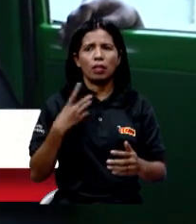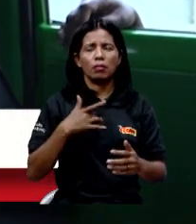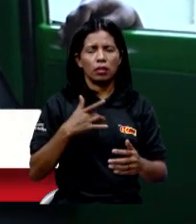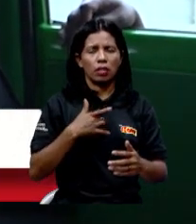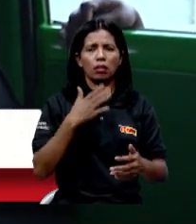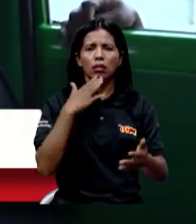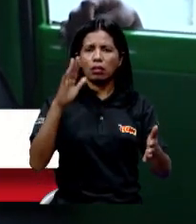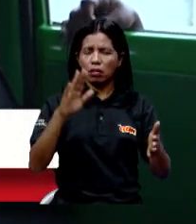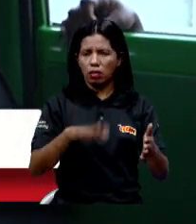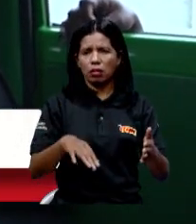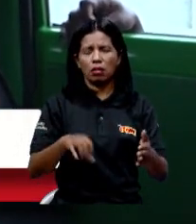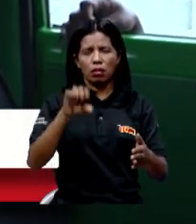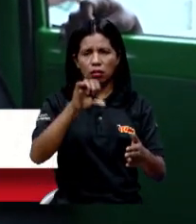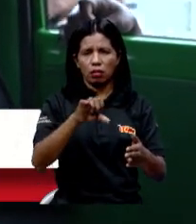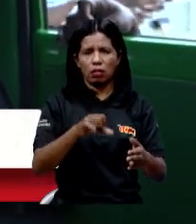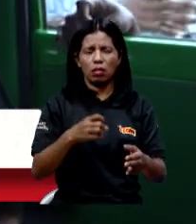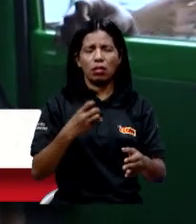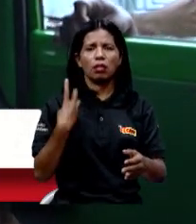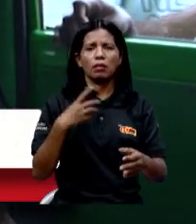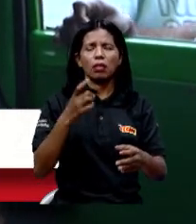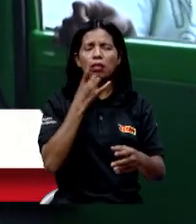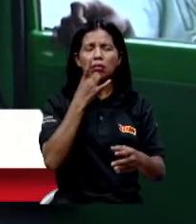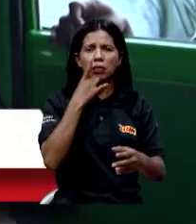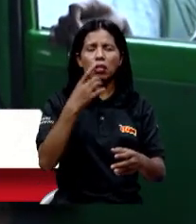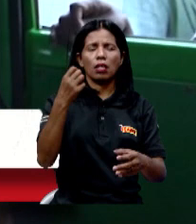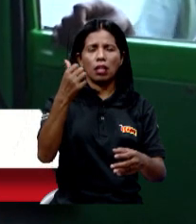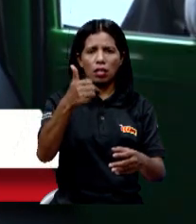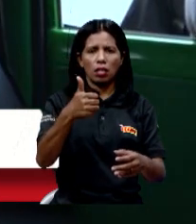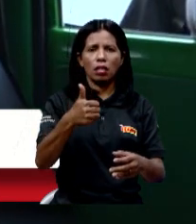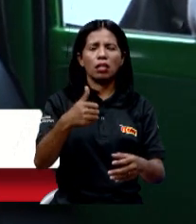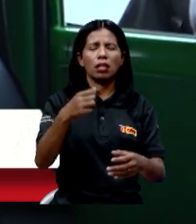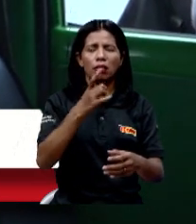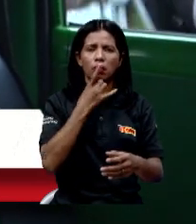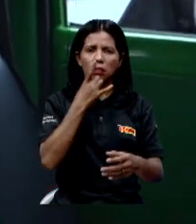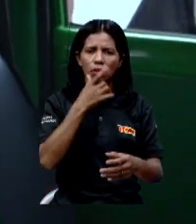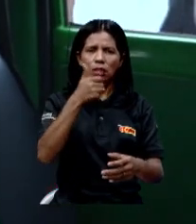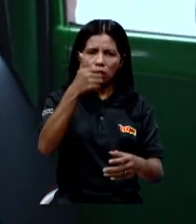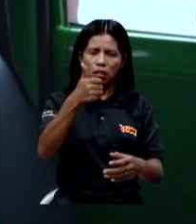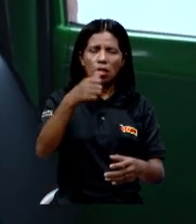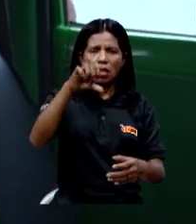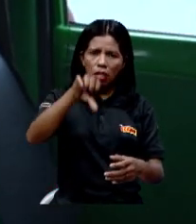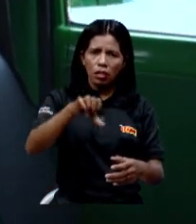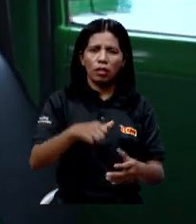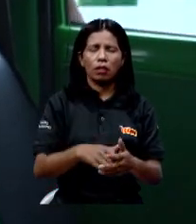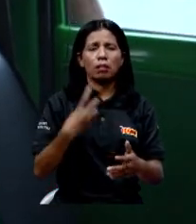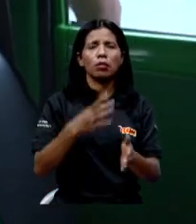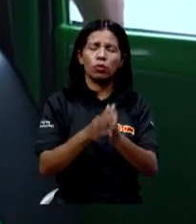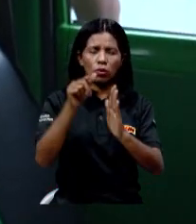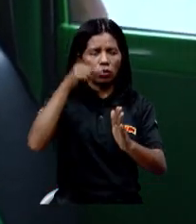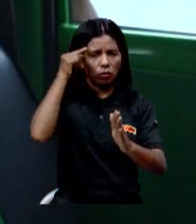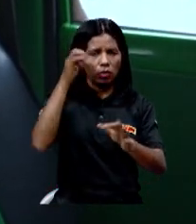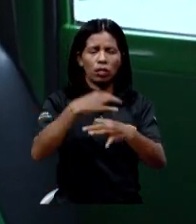dia kita, sama lampu merah baluat, balu dia. Ami usuba gubernu atu hadiah lampu merah